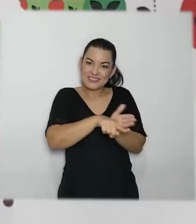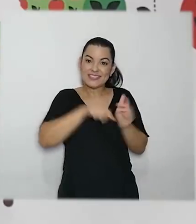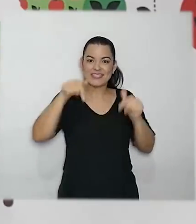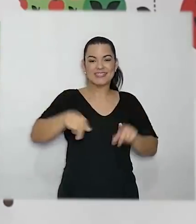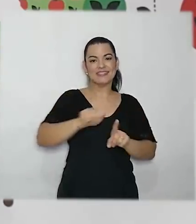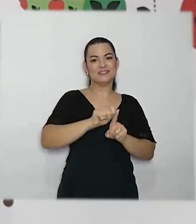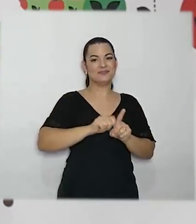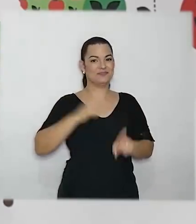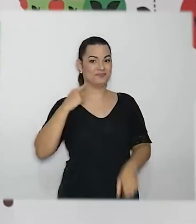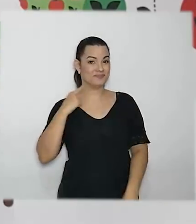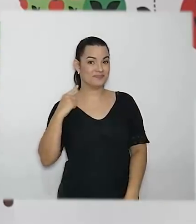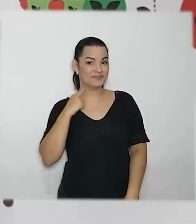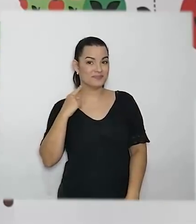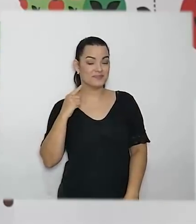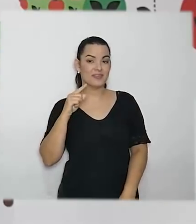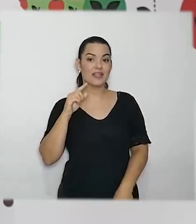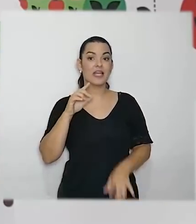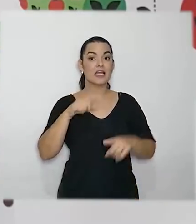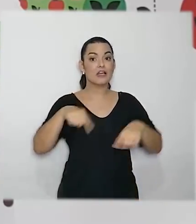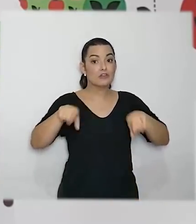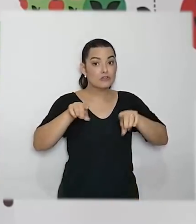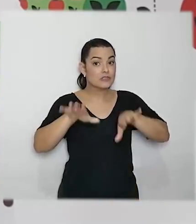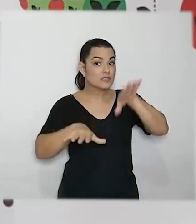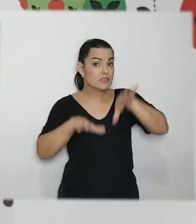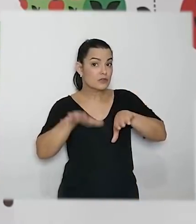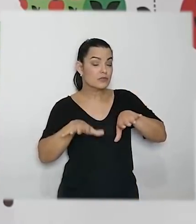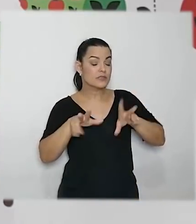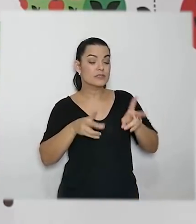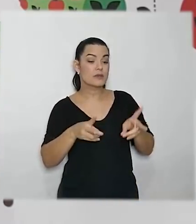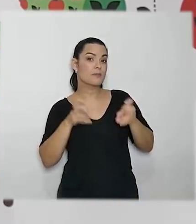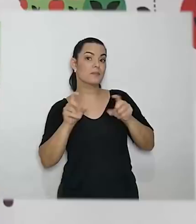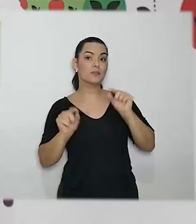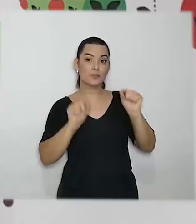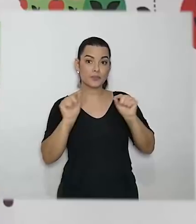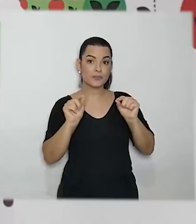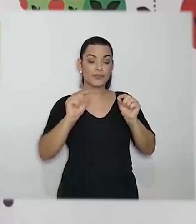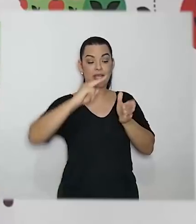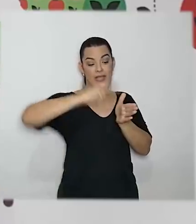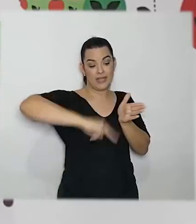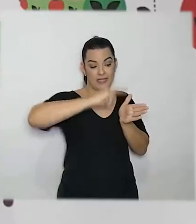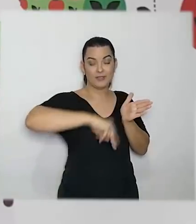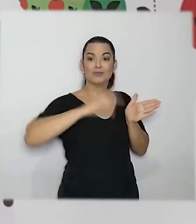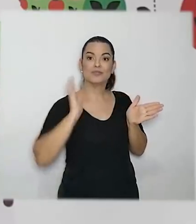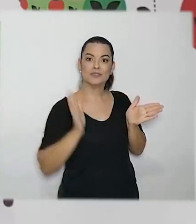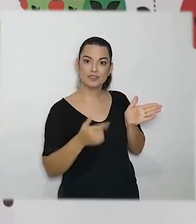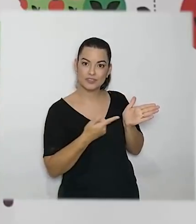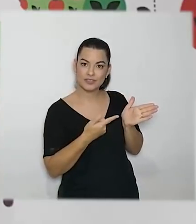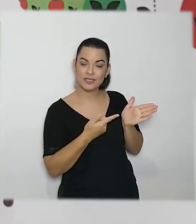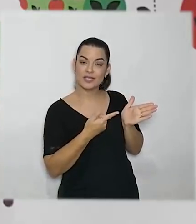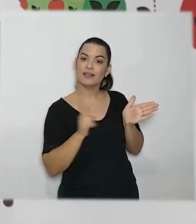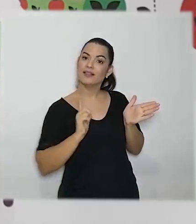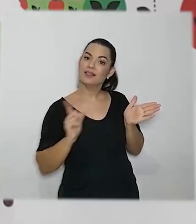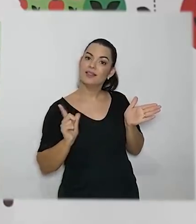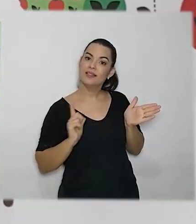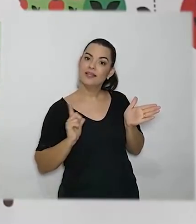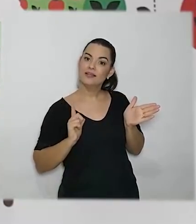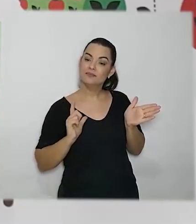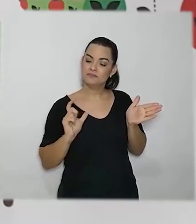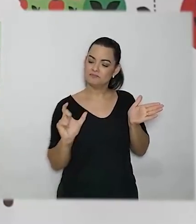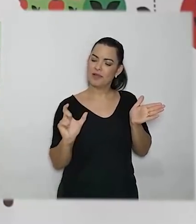maio. Vocês já devem ter percebido pela leitura que nós fizemos que aparecem algumas